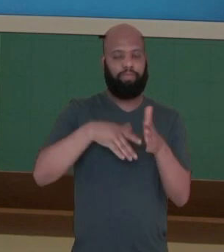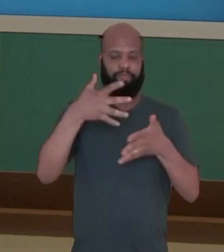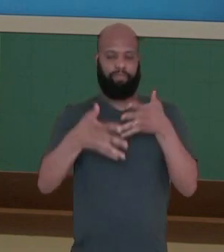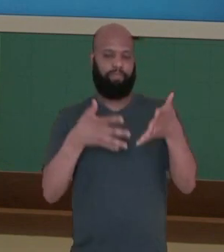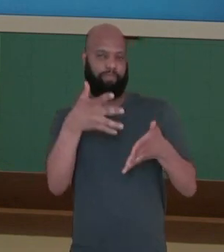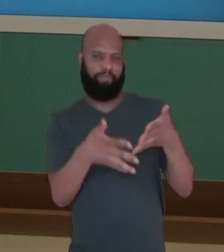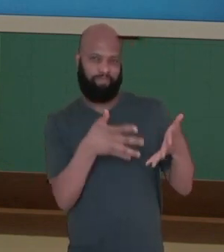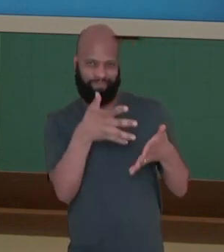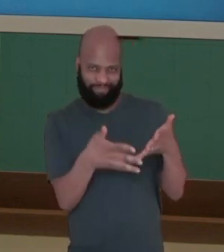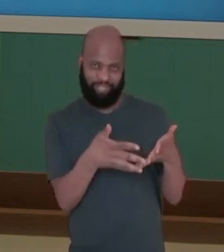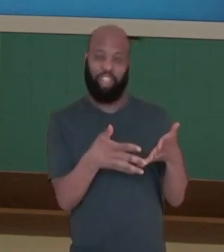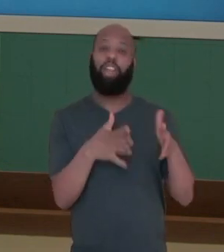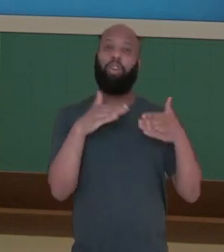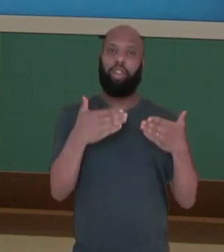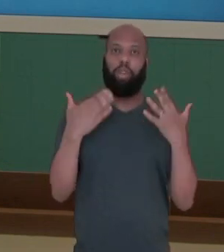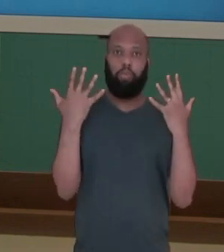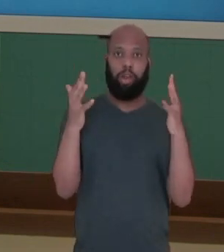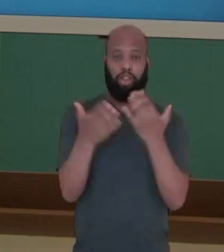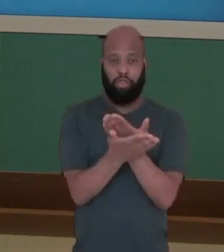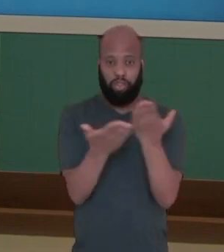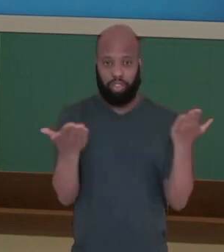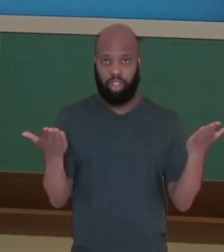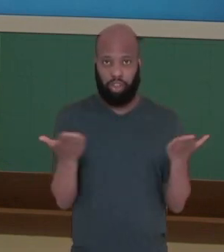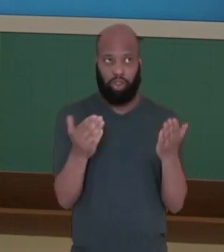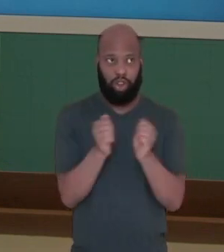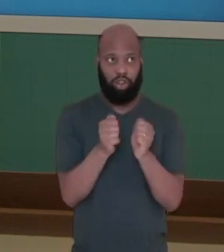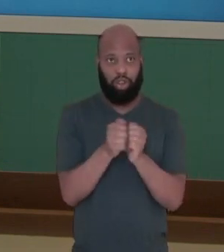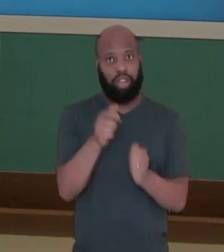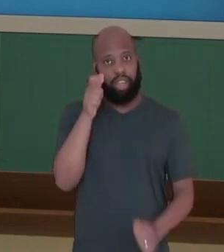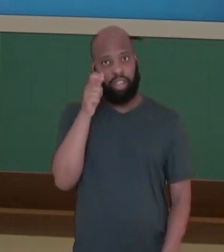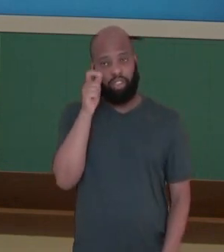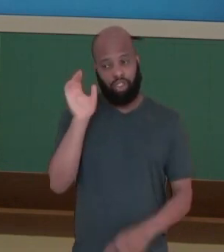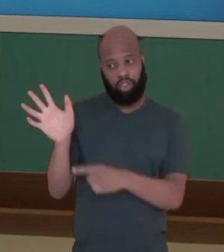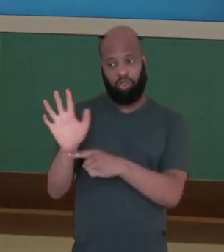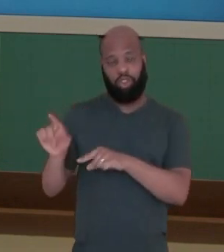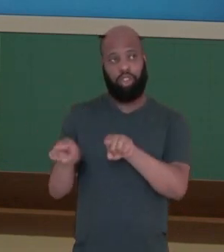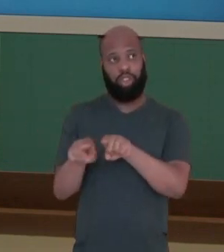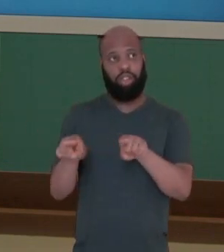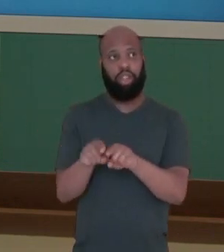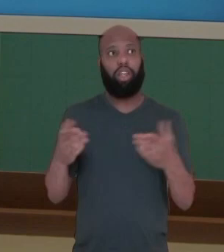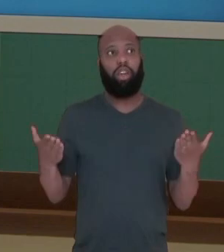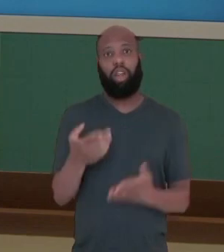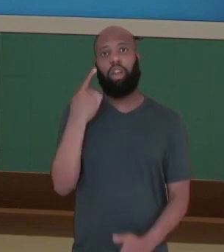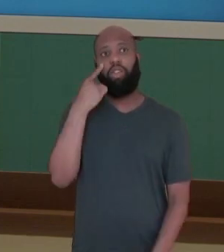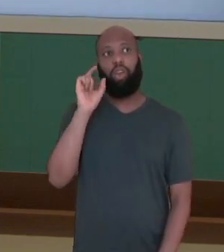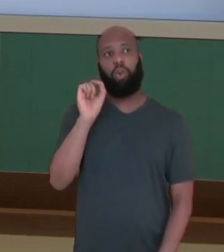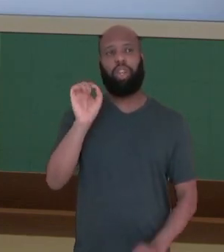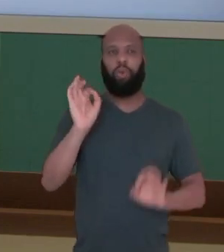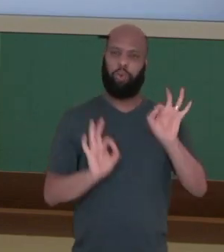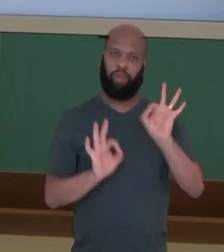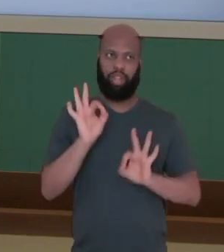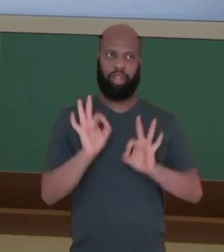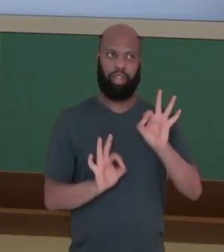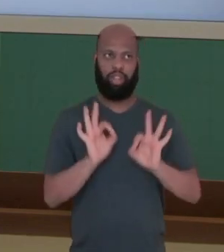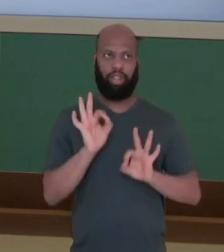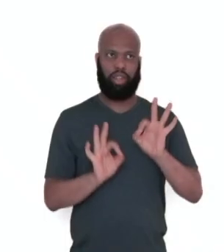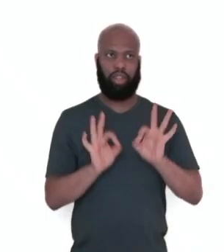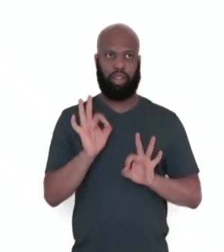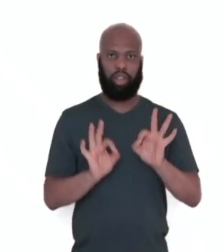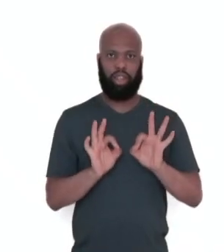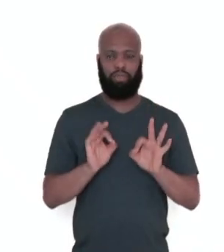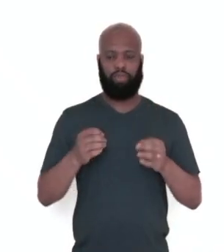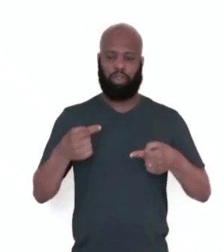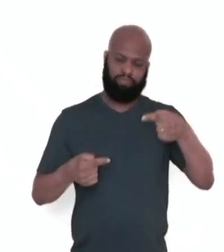linguagem de sinais. Parabenizo vocês por estarem aí assistindo os nossos vídeos e vamos ver o que preparamos para a